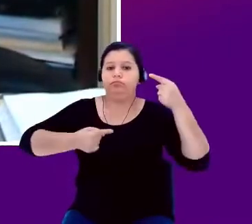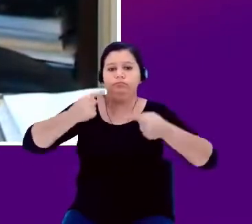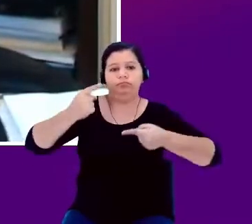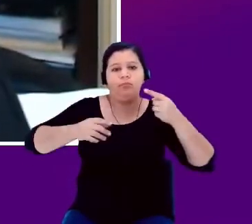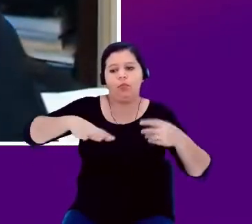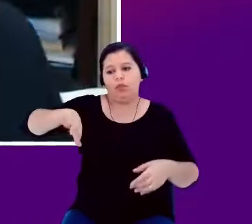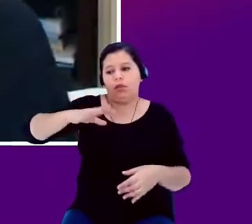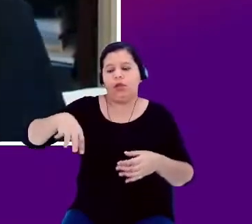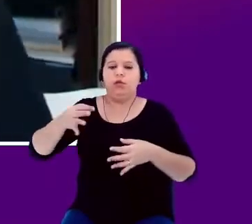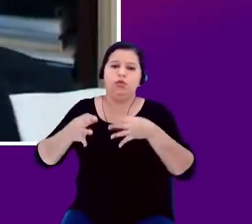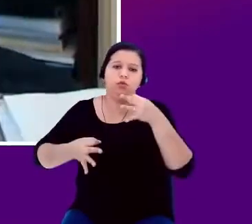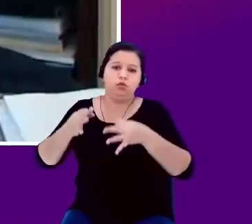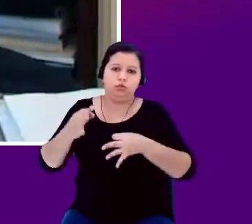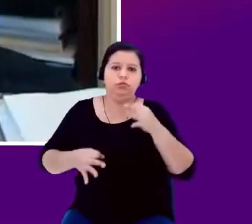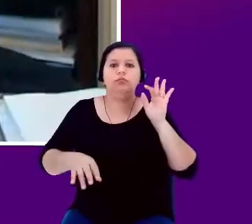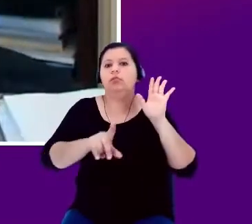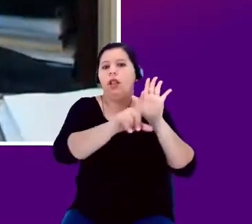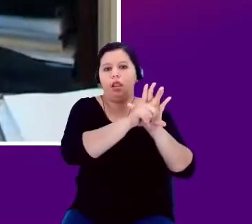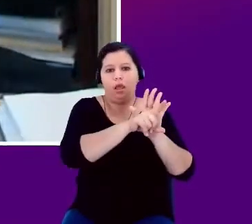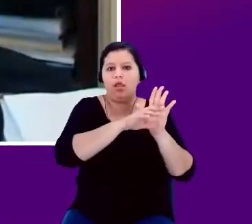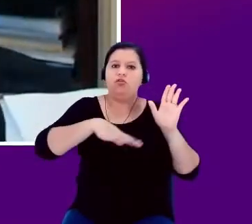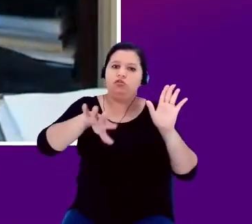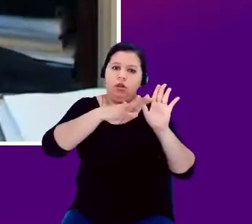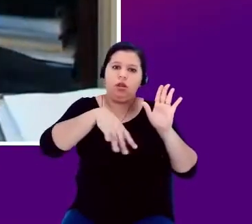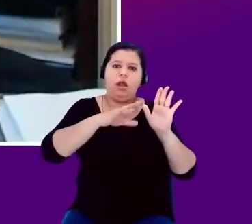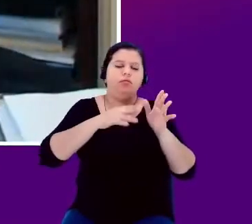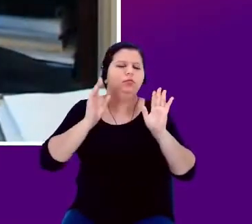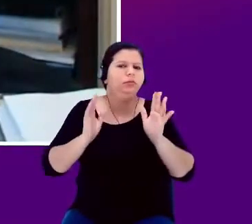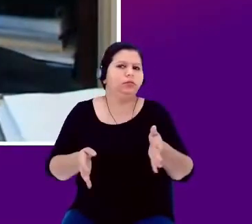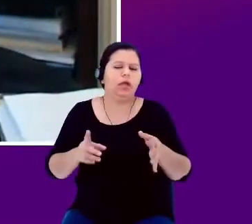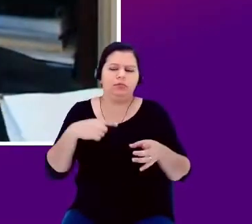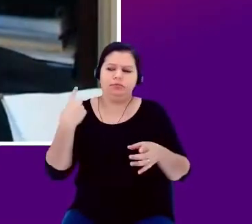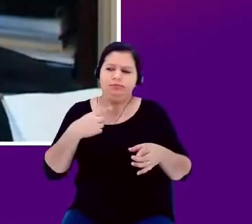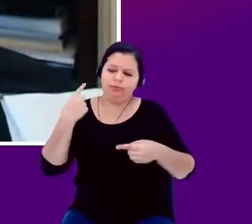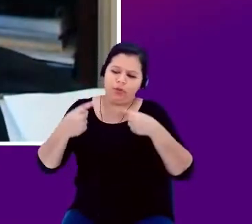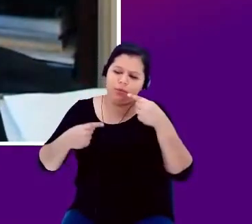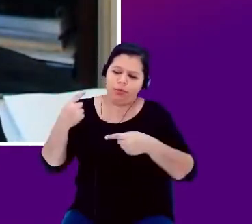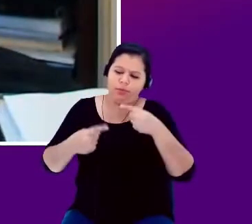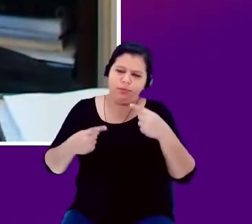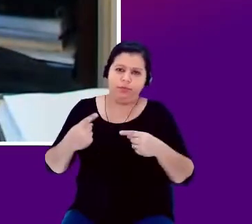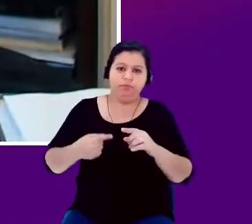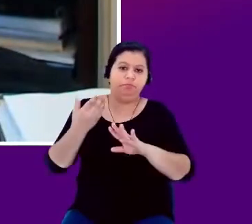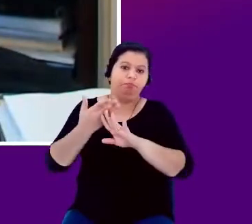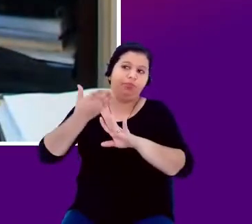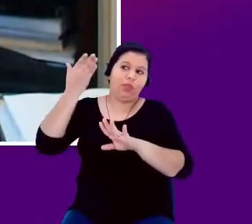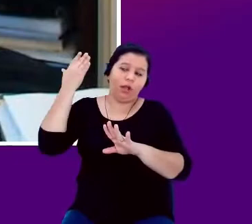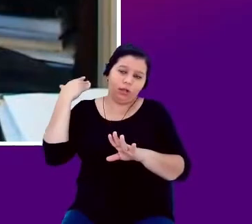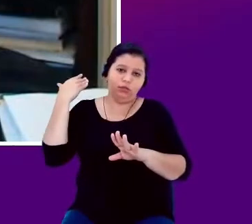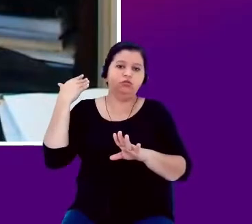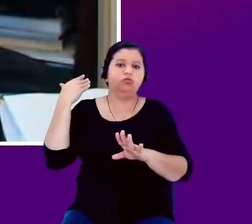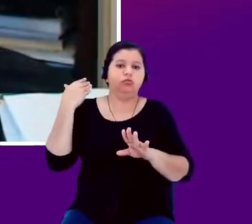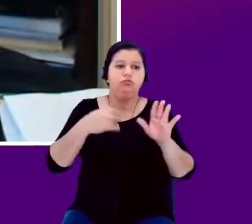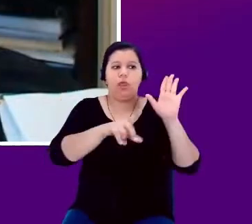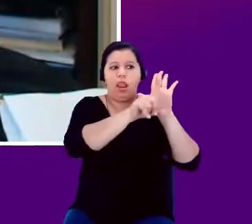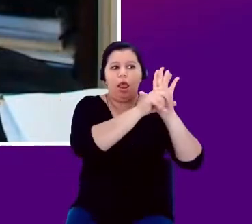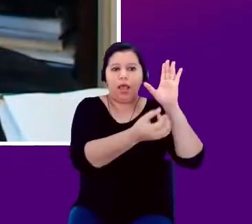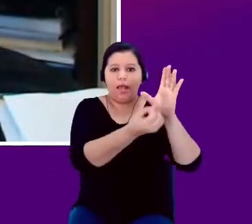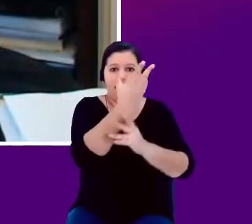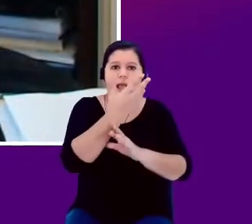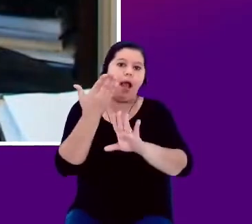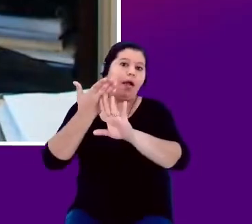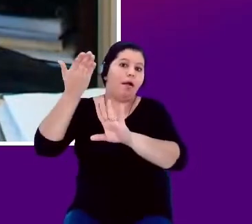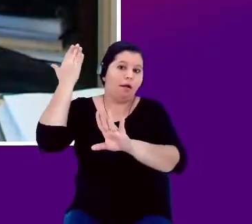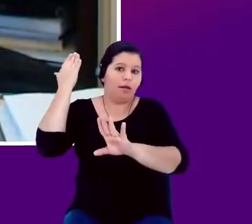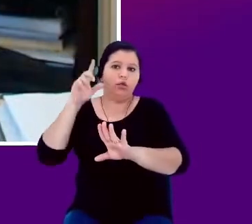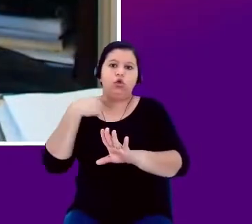aos preceitos da Lei Geral de Proteção de Dados, mas já antes mesmo do advento da lei, né?